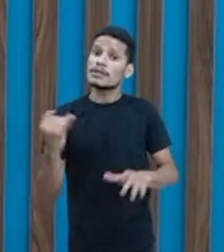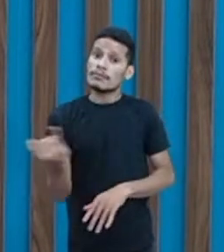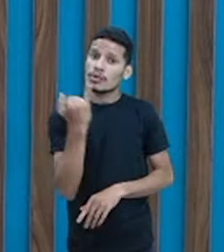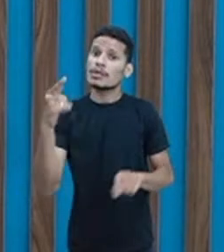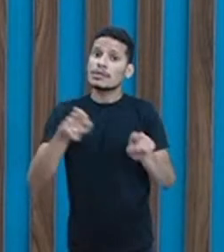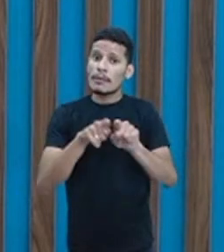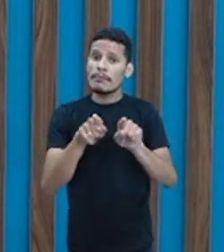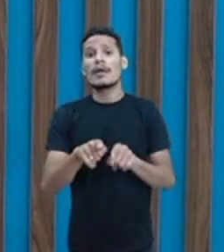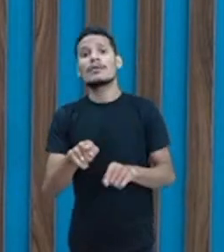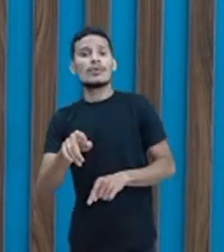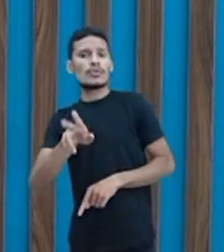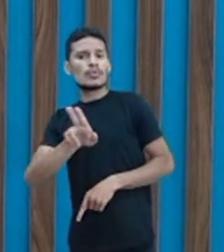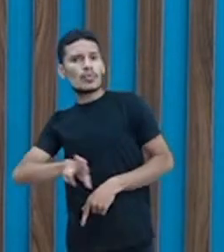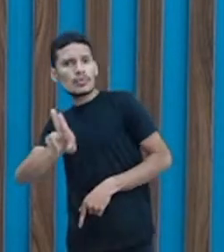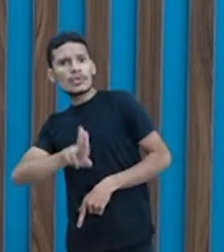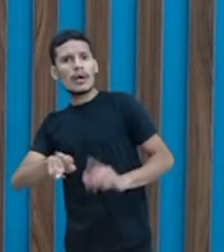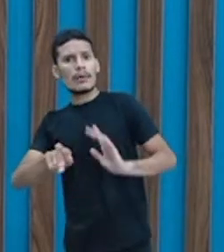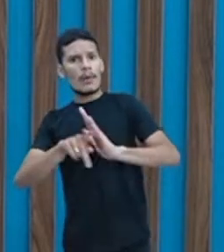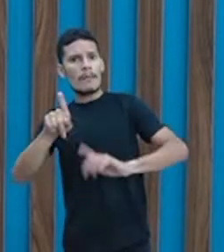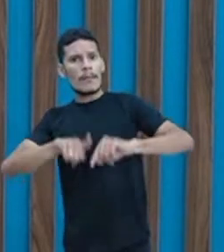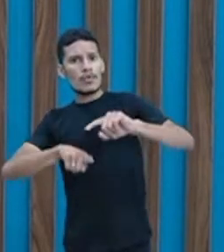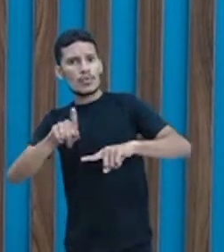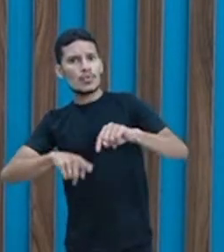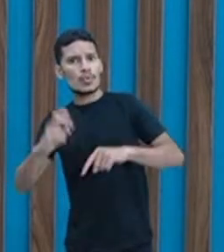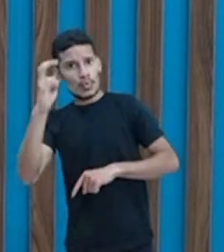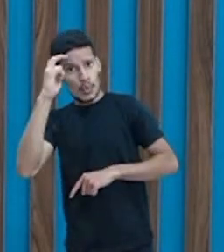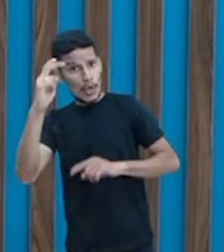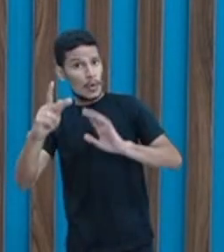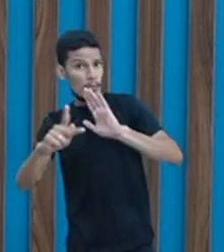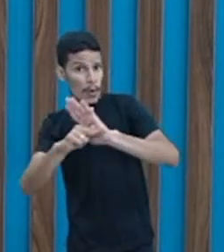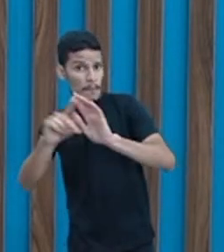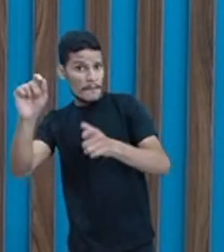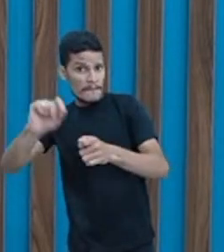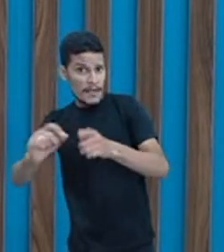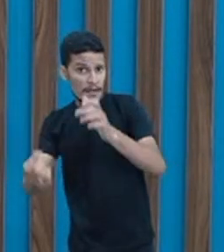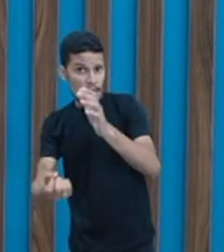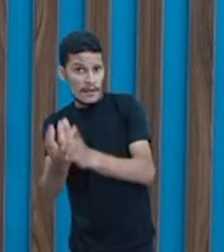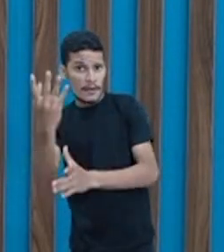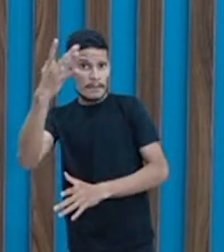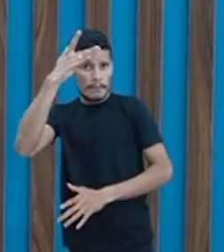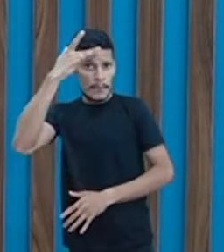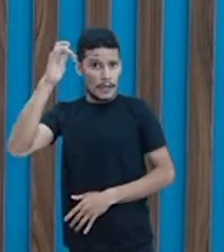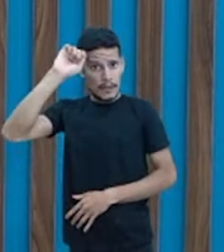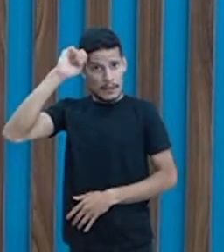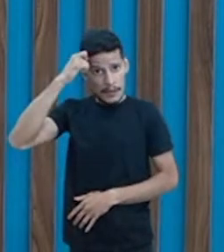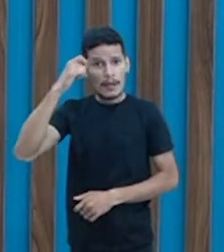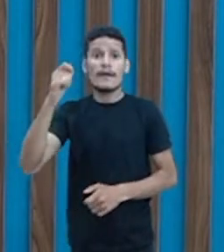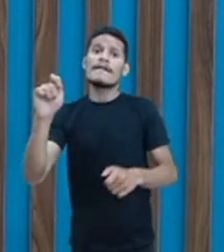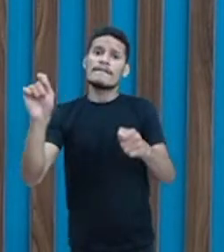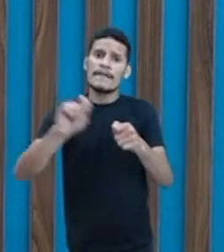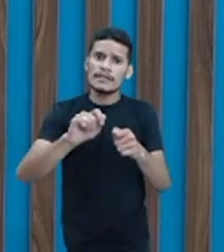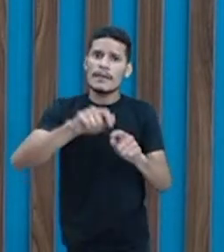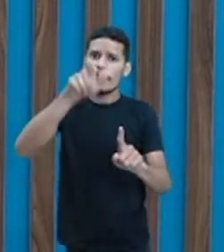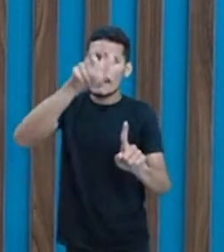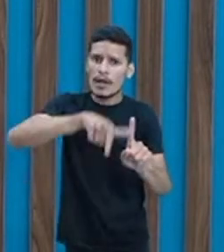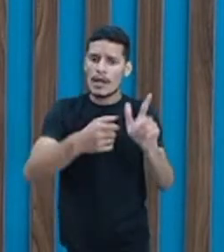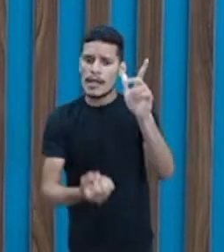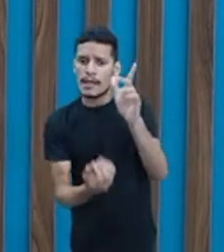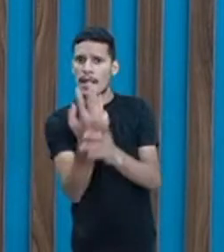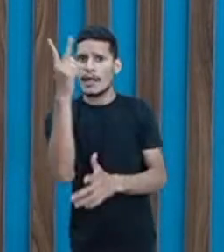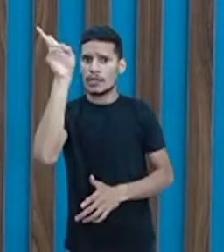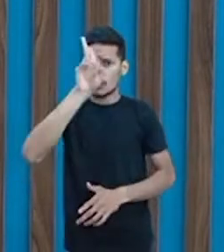consumir os produtos culturais que são feitos por pessoas negras, né? Fazer mais personagens, criar mais